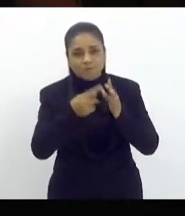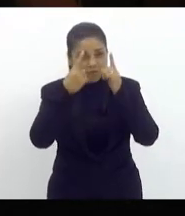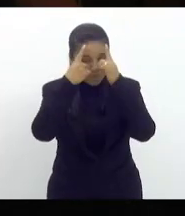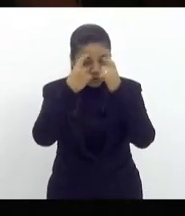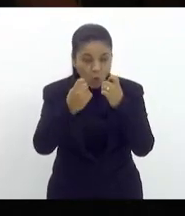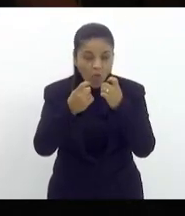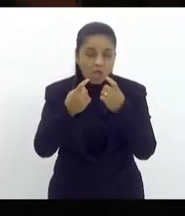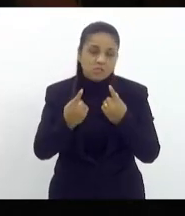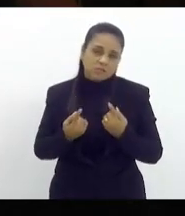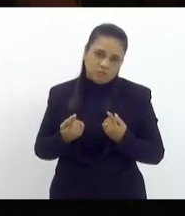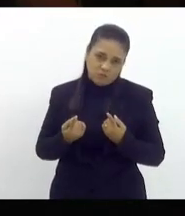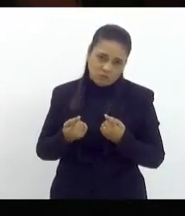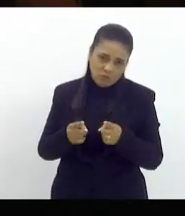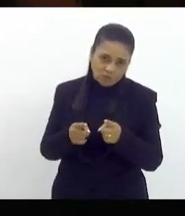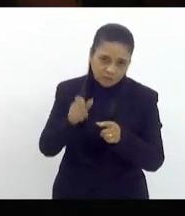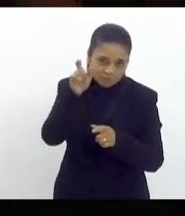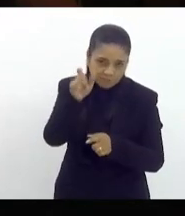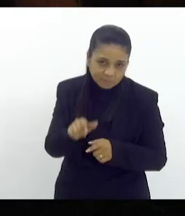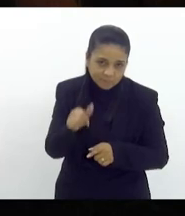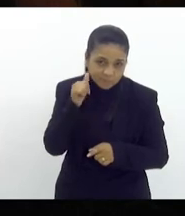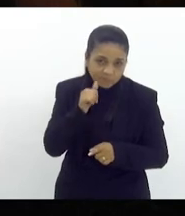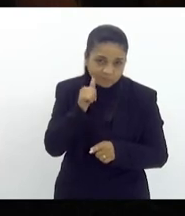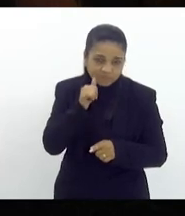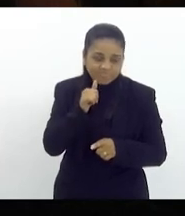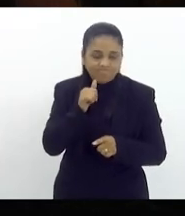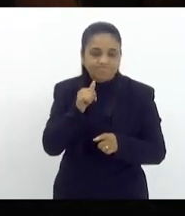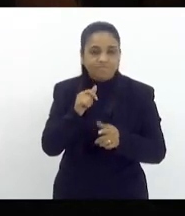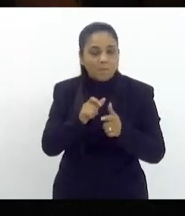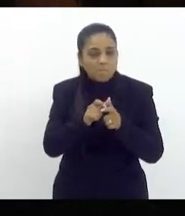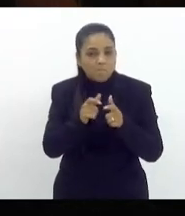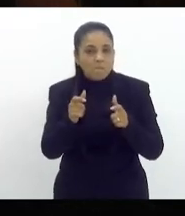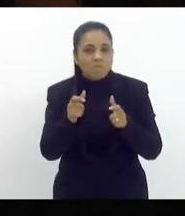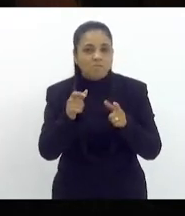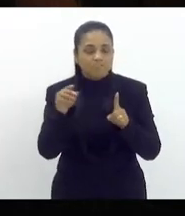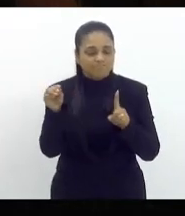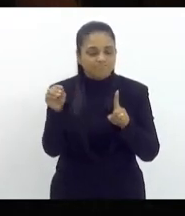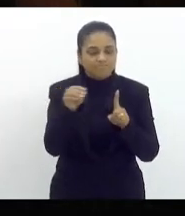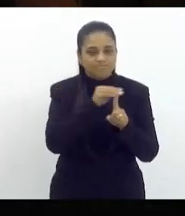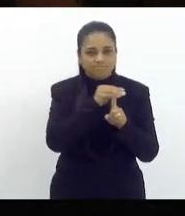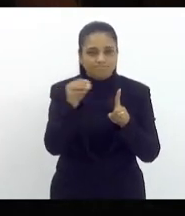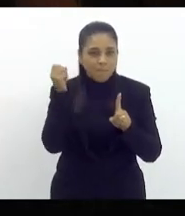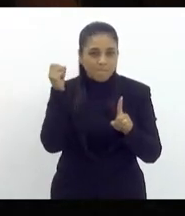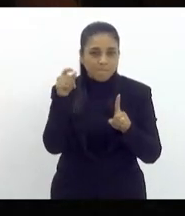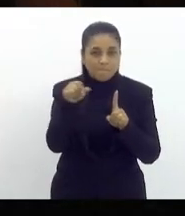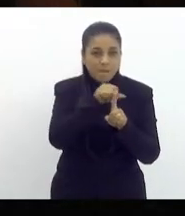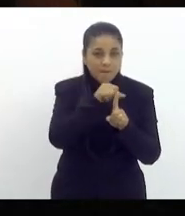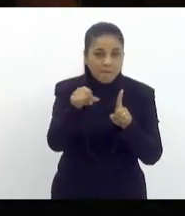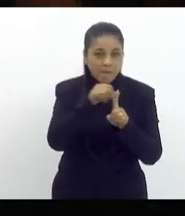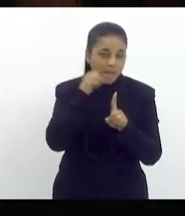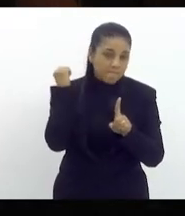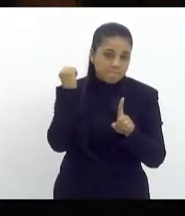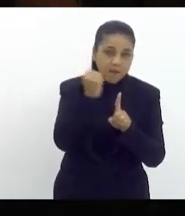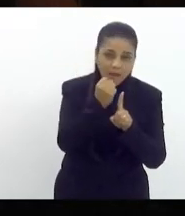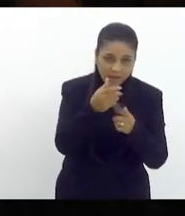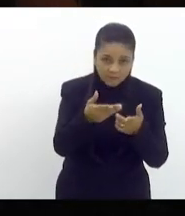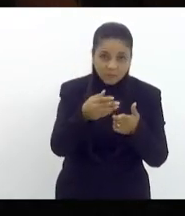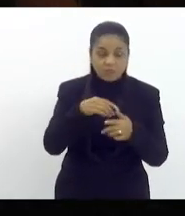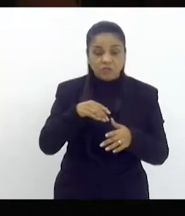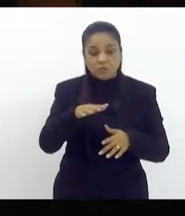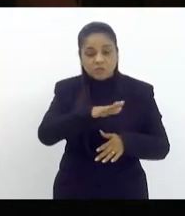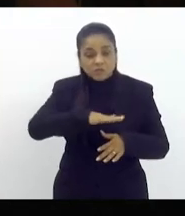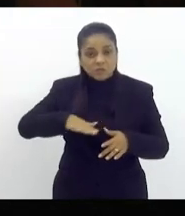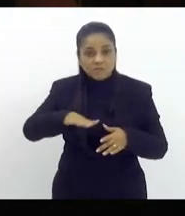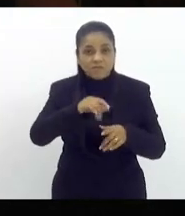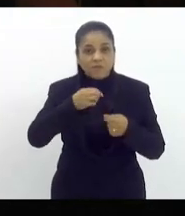mulher e muitos dos quais com o desfecho trágico de feminicídio e Essa região é composta por nove